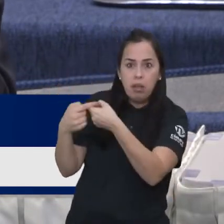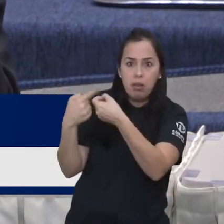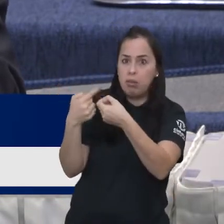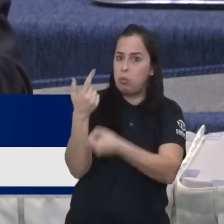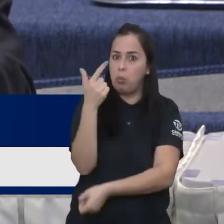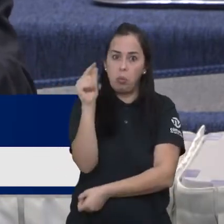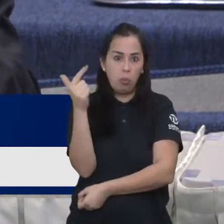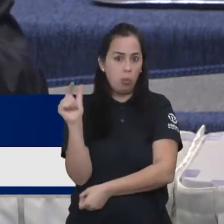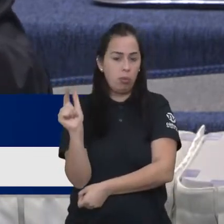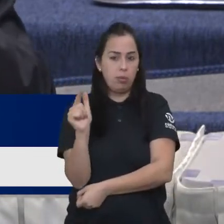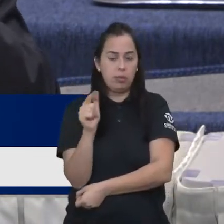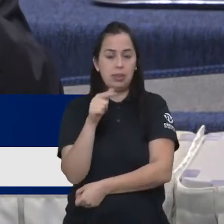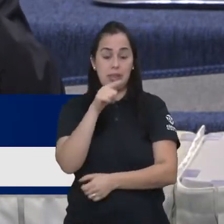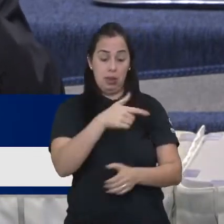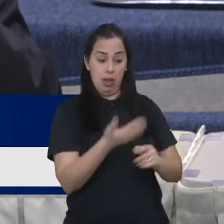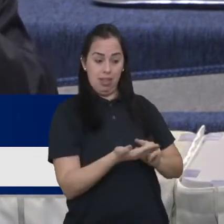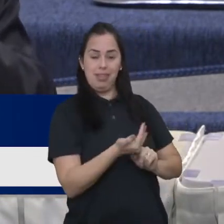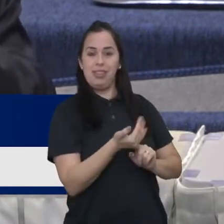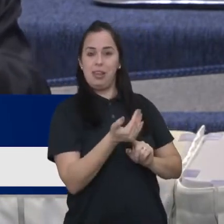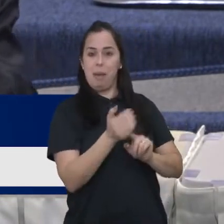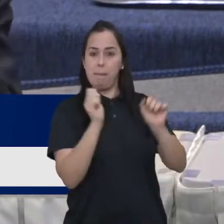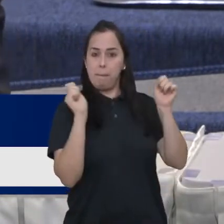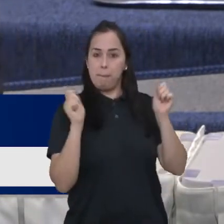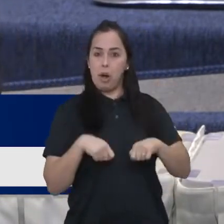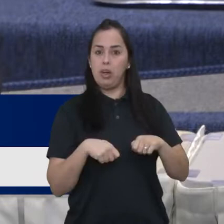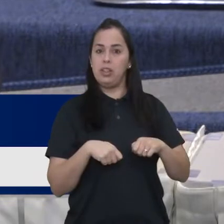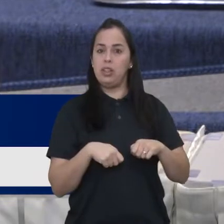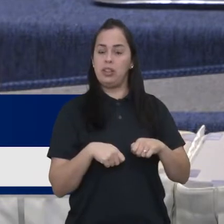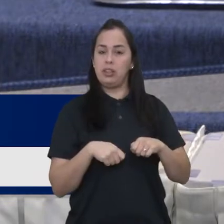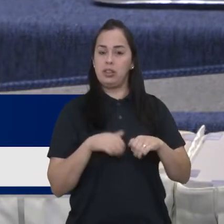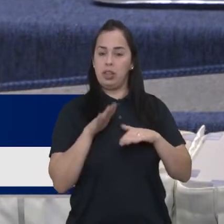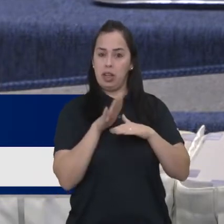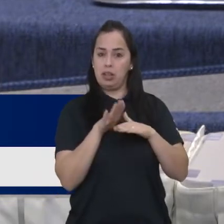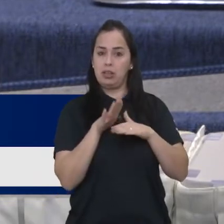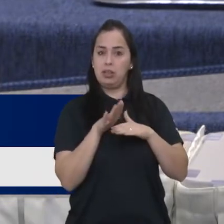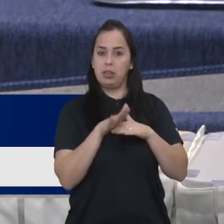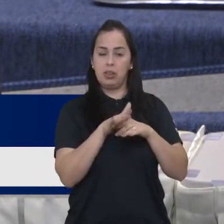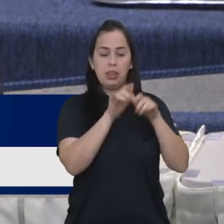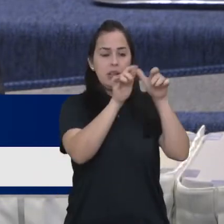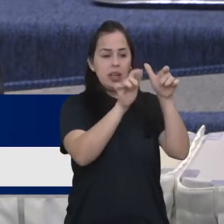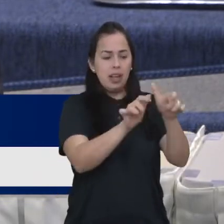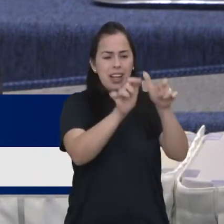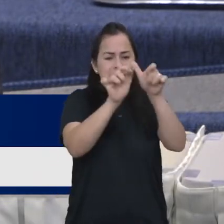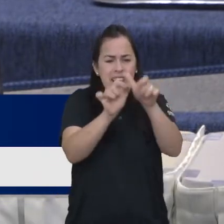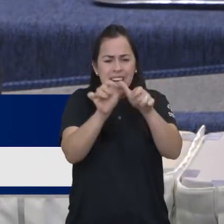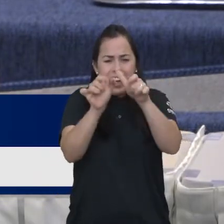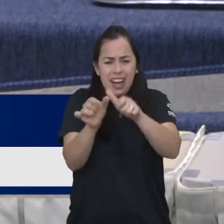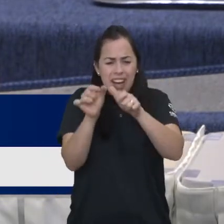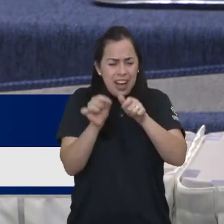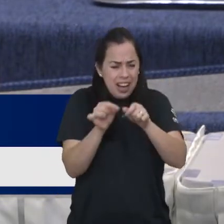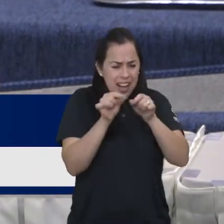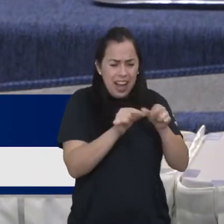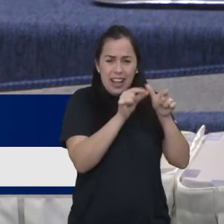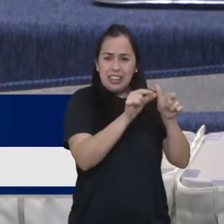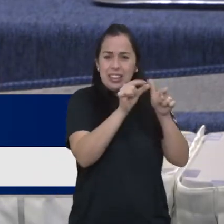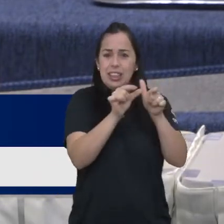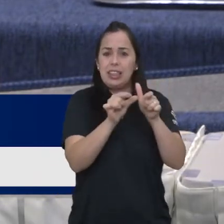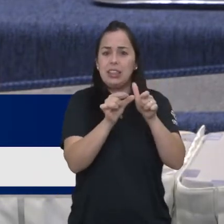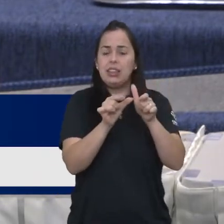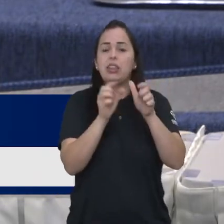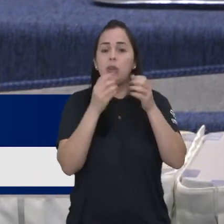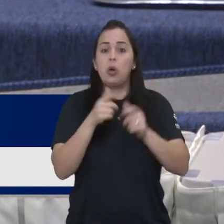com a tecnologia que a gente tem, a gente pode resolver a questão fundiária do município, de cada centímetro desse município,